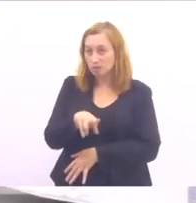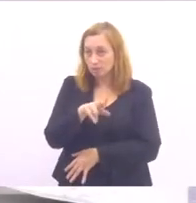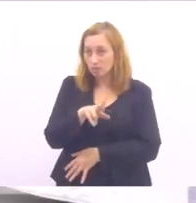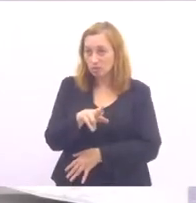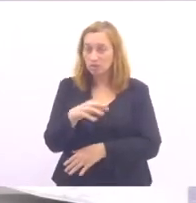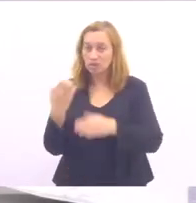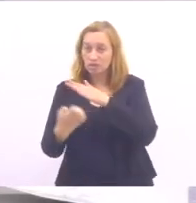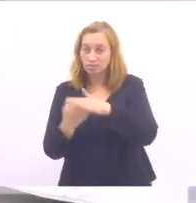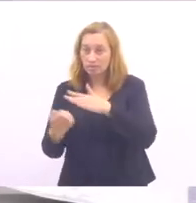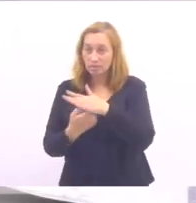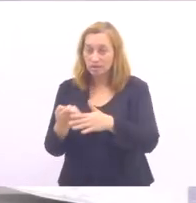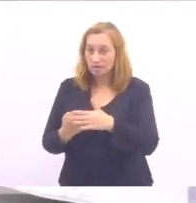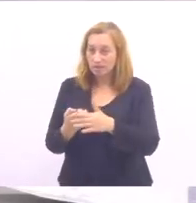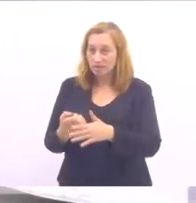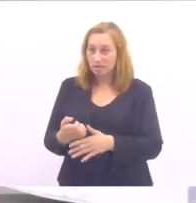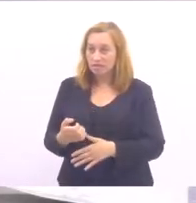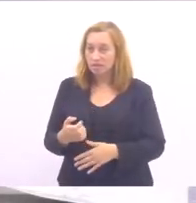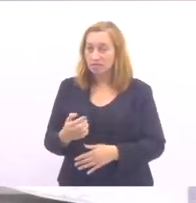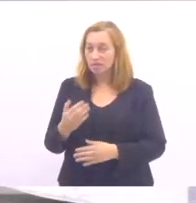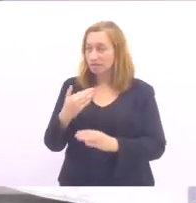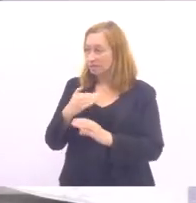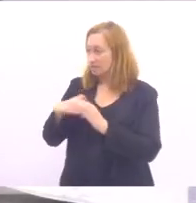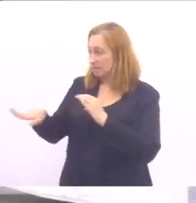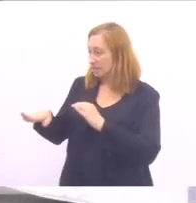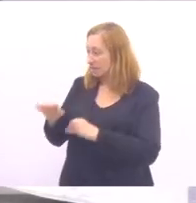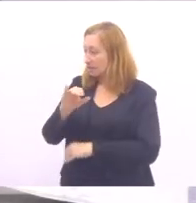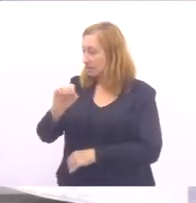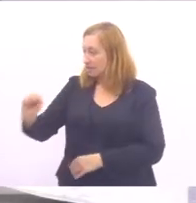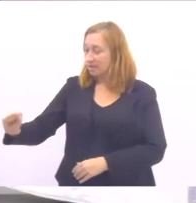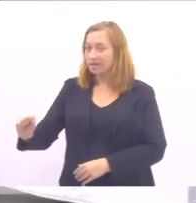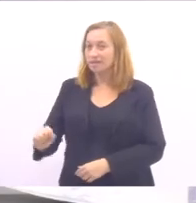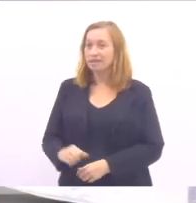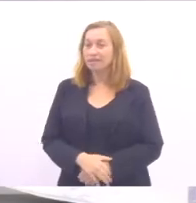as empresas deram para o INEA e para a CEA